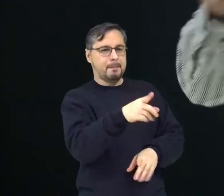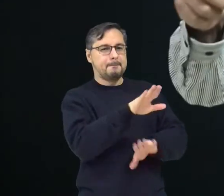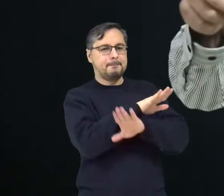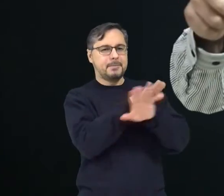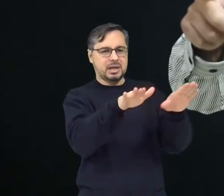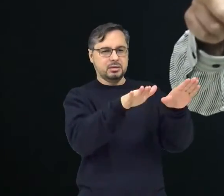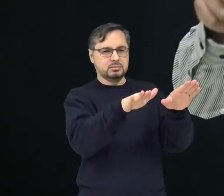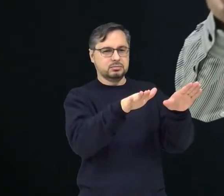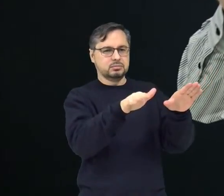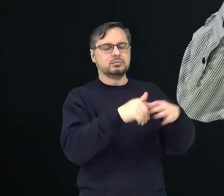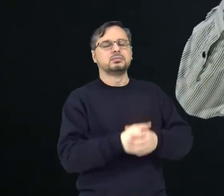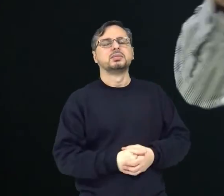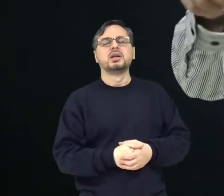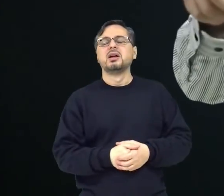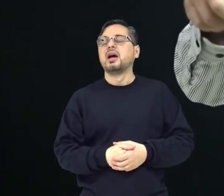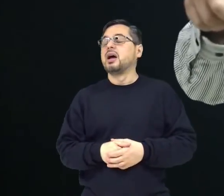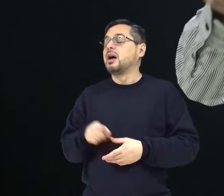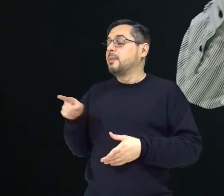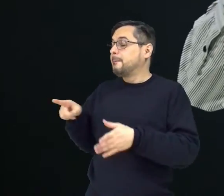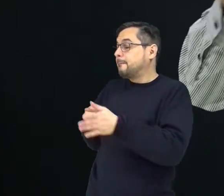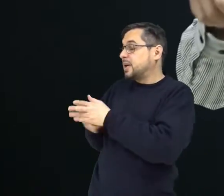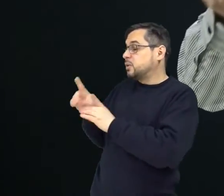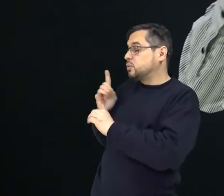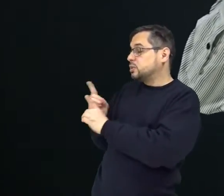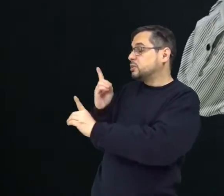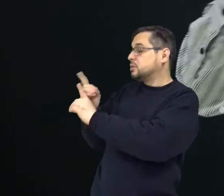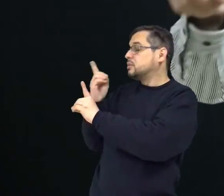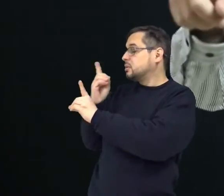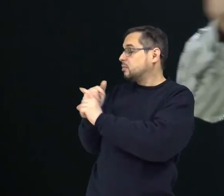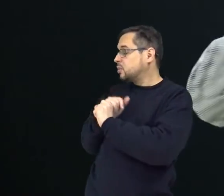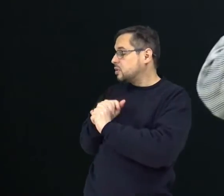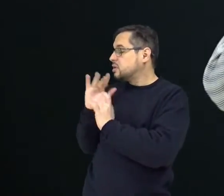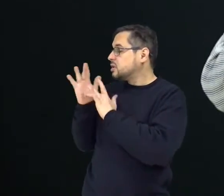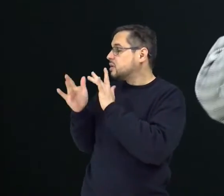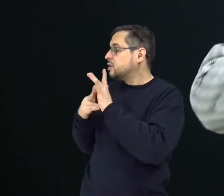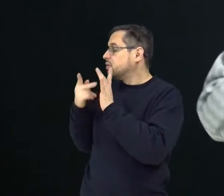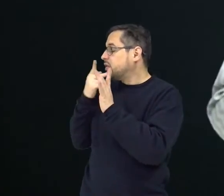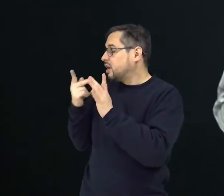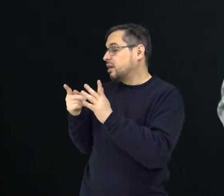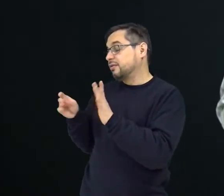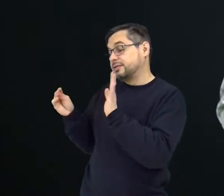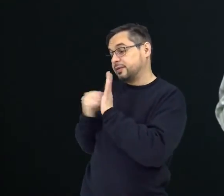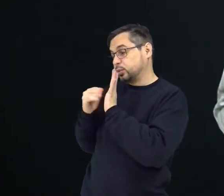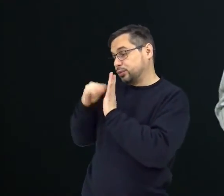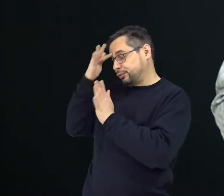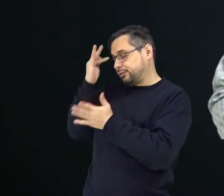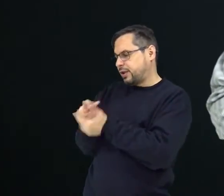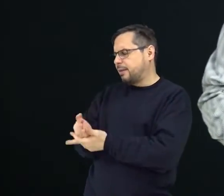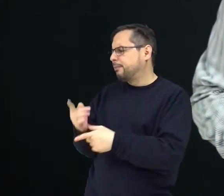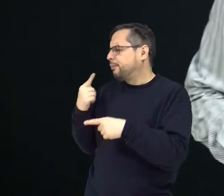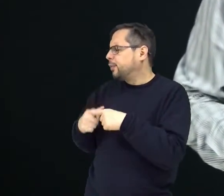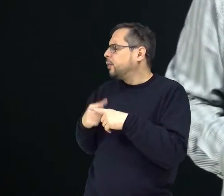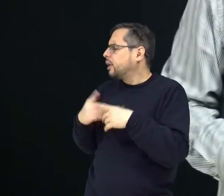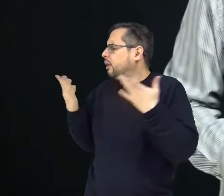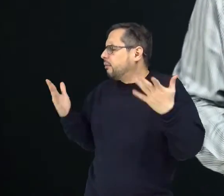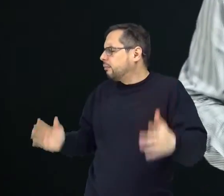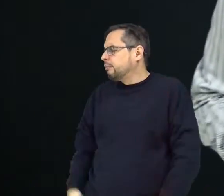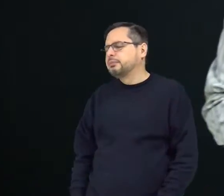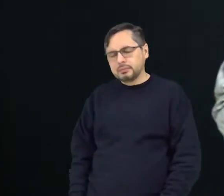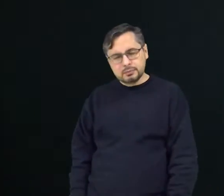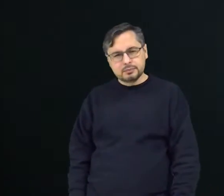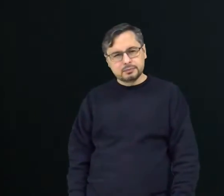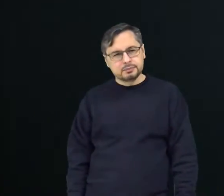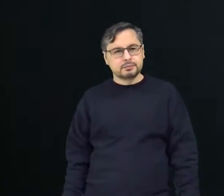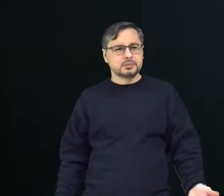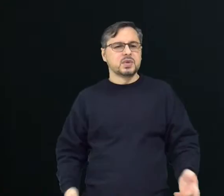aos discípulos, Jesus inquire-os a respeito da fé. Prestou atenção? Segundo ponto que eu quero destacar então,